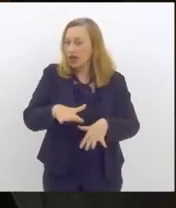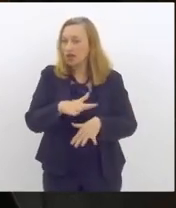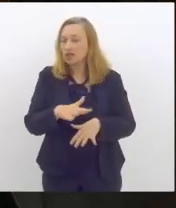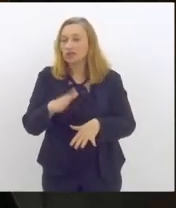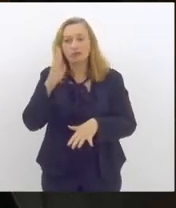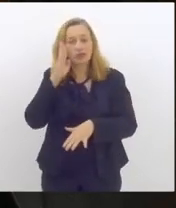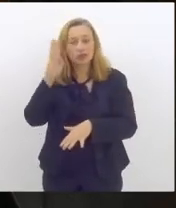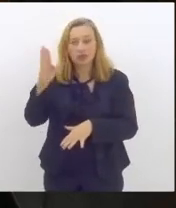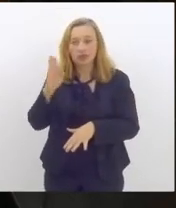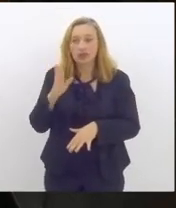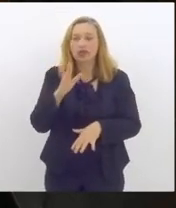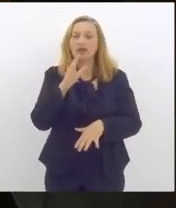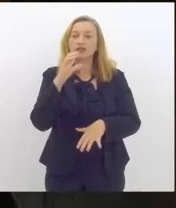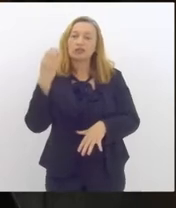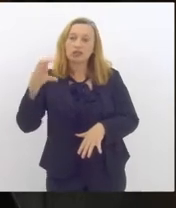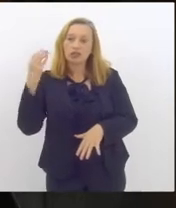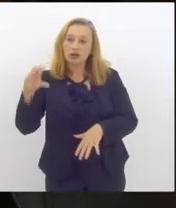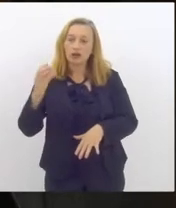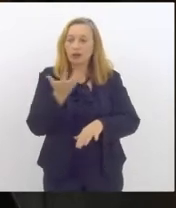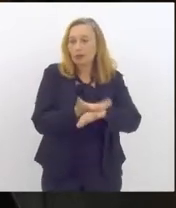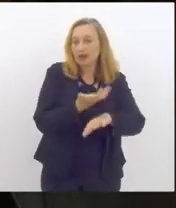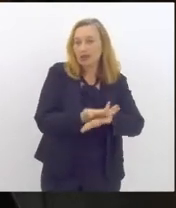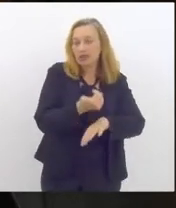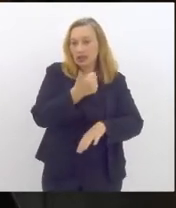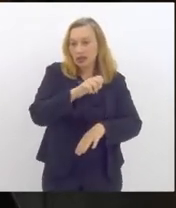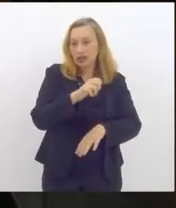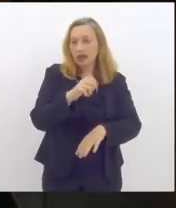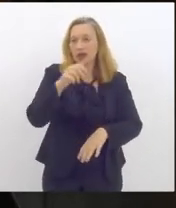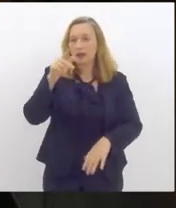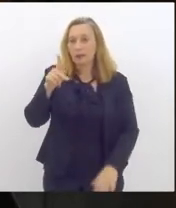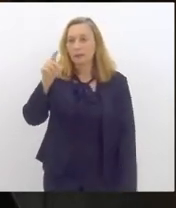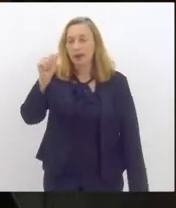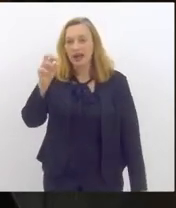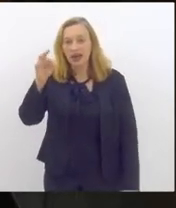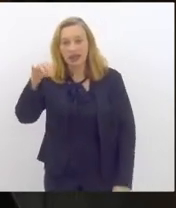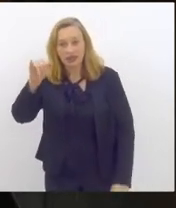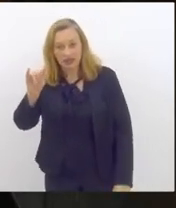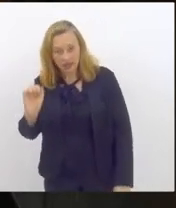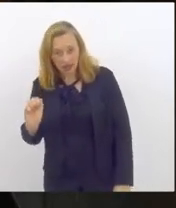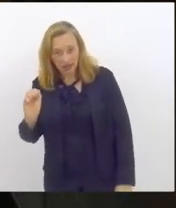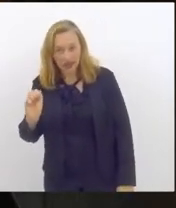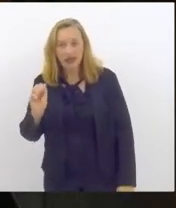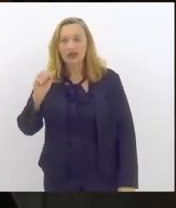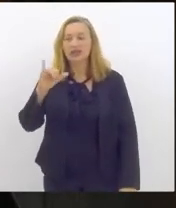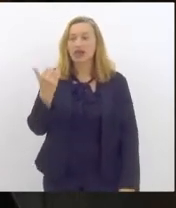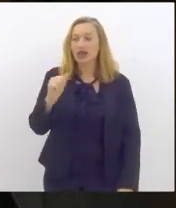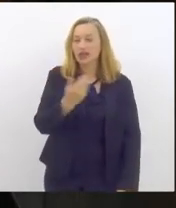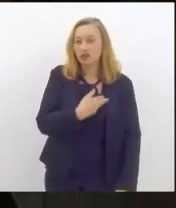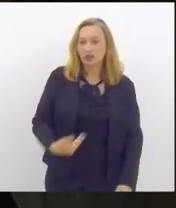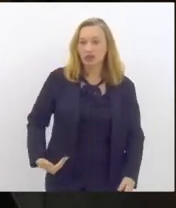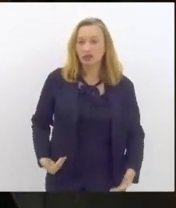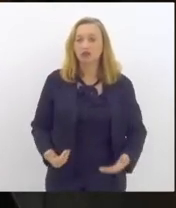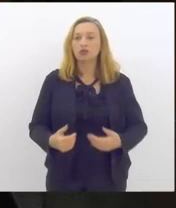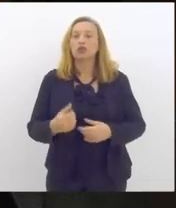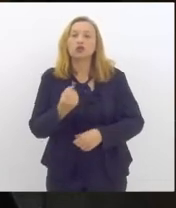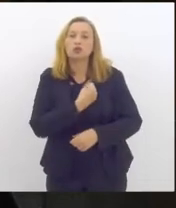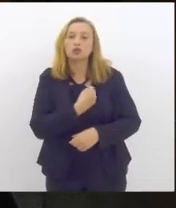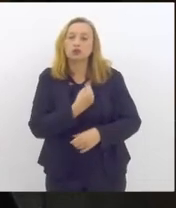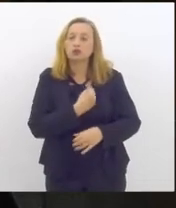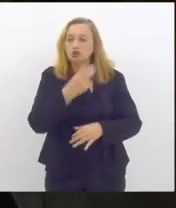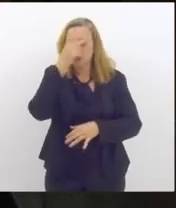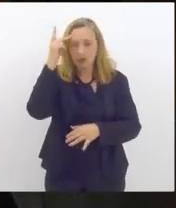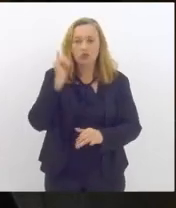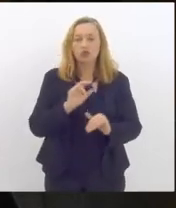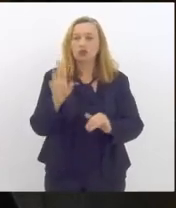tanto na linha Niterói Praça 15 quanto Paquetá quanto na Ilha do Governador que faz com que o número de